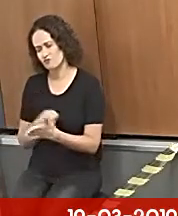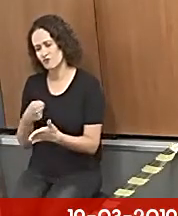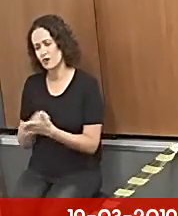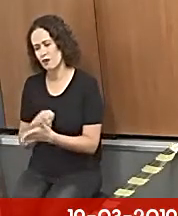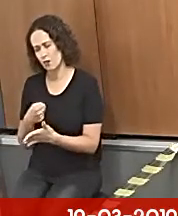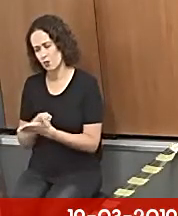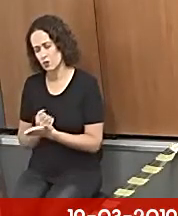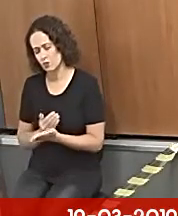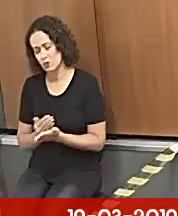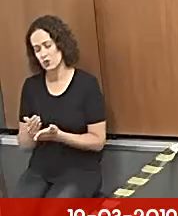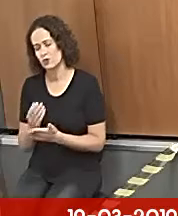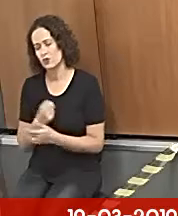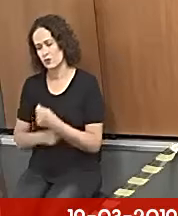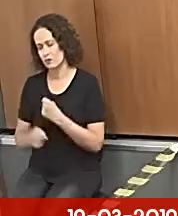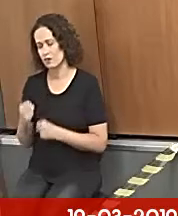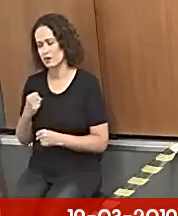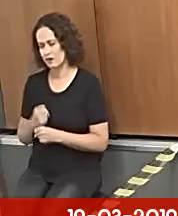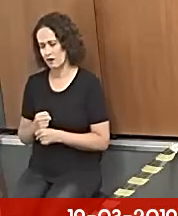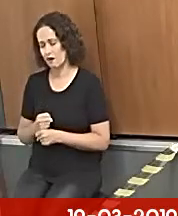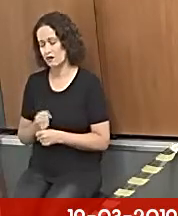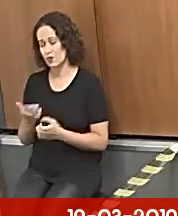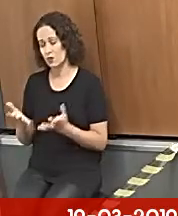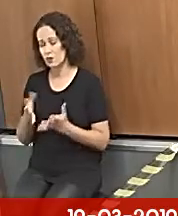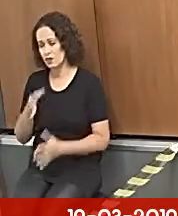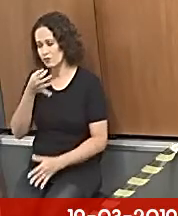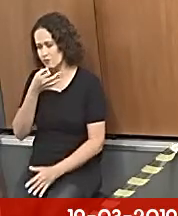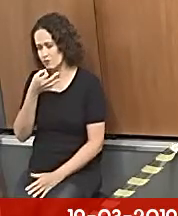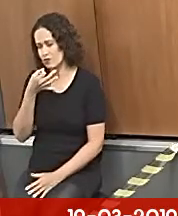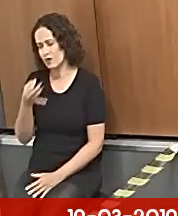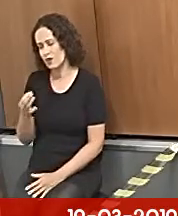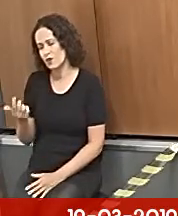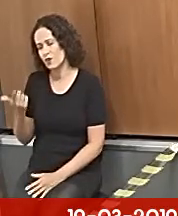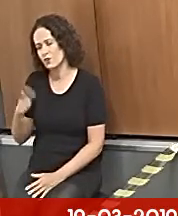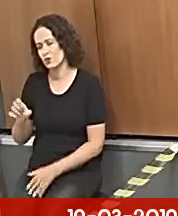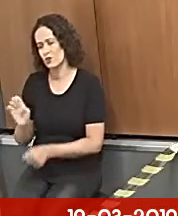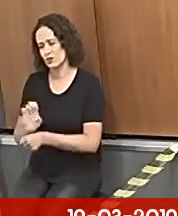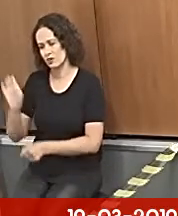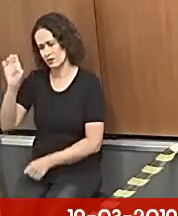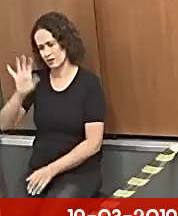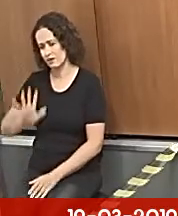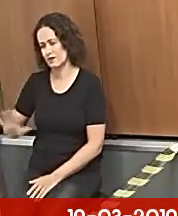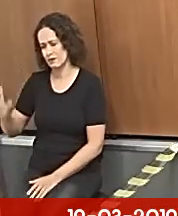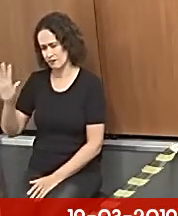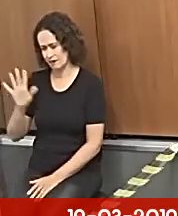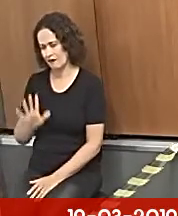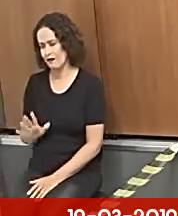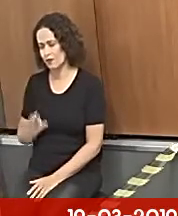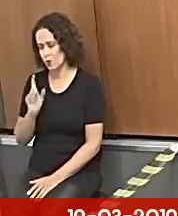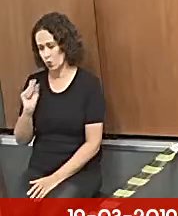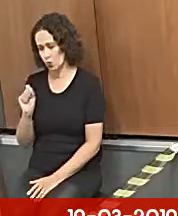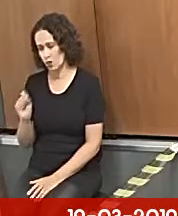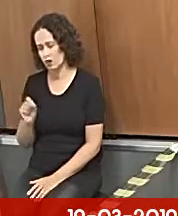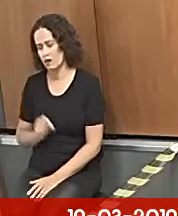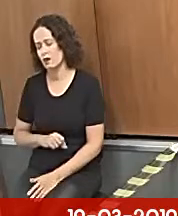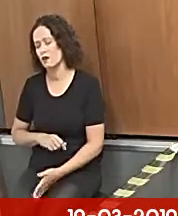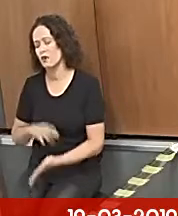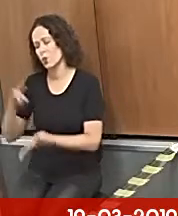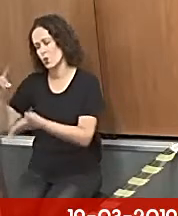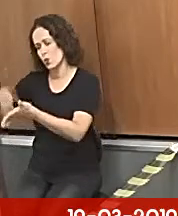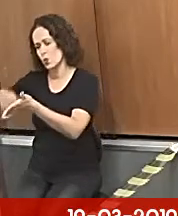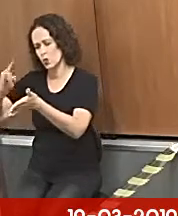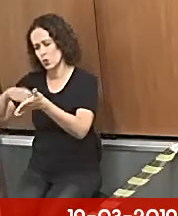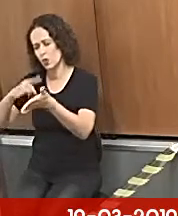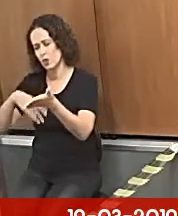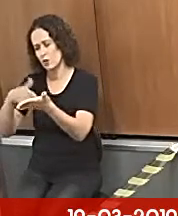feliz e eu queria até fazer uma sugestão em relação aos outros estados pegar tipo um protocolo do estado que já foi aprovada